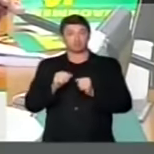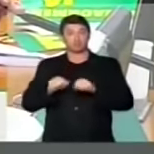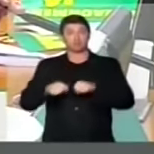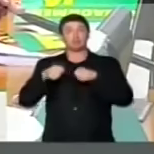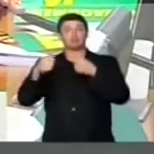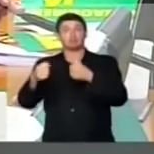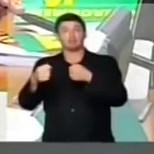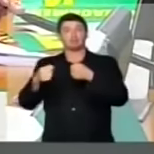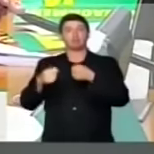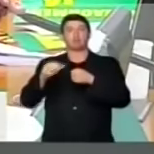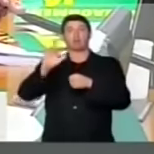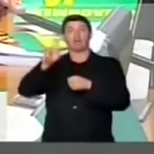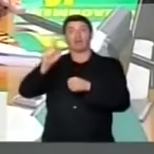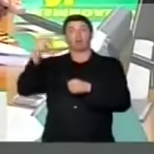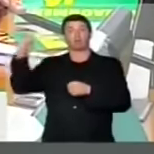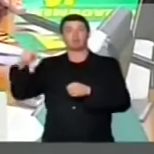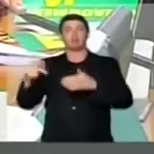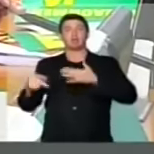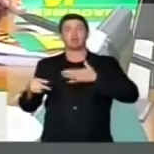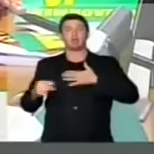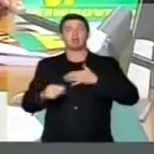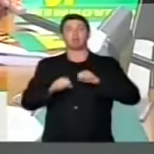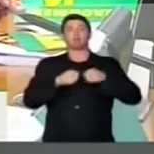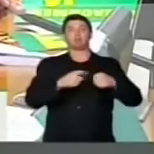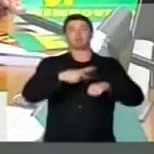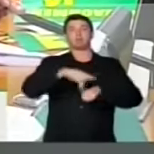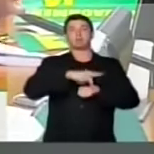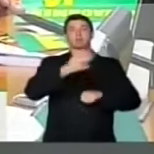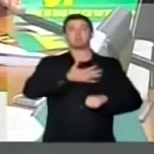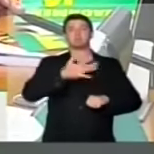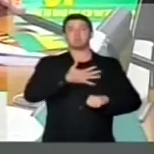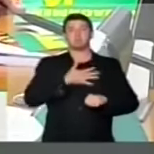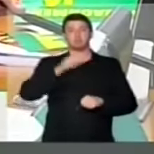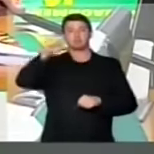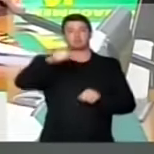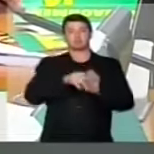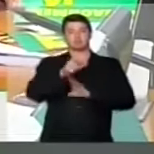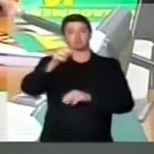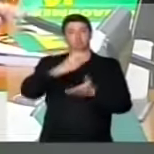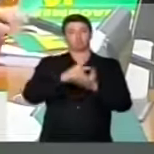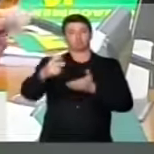defende o seu cargo. Eu defendo o meu país. O encaminhamento é sim pelo impeachment.